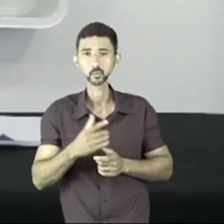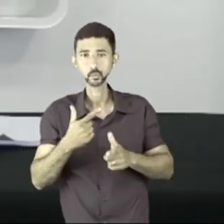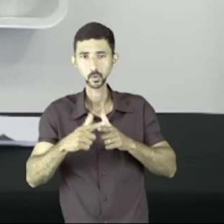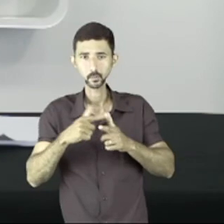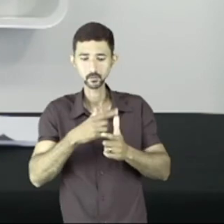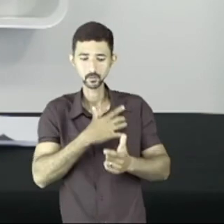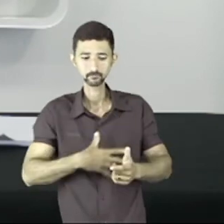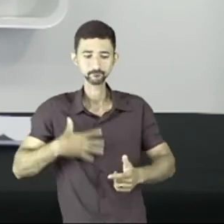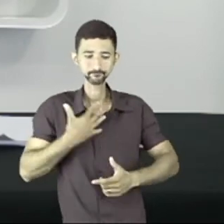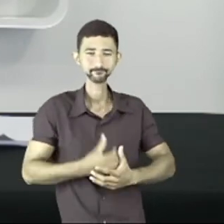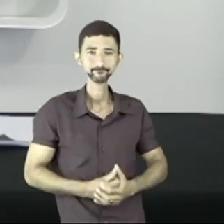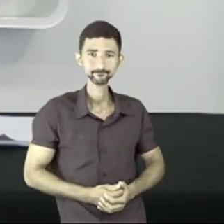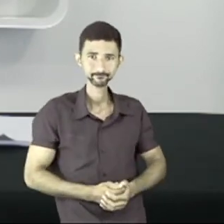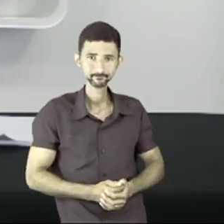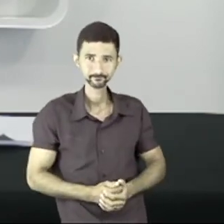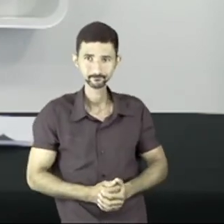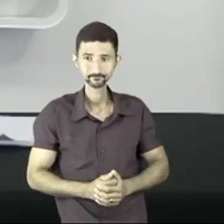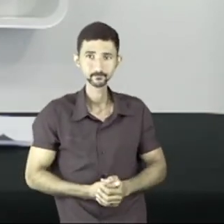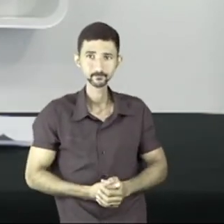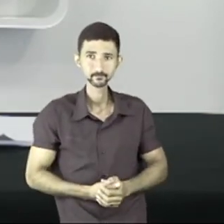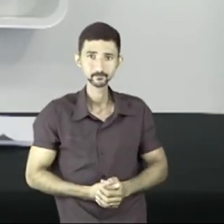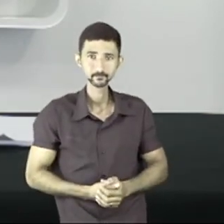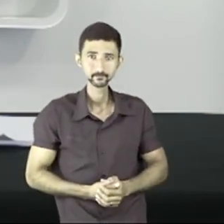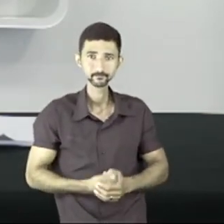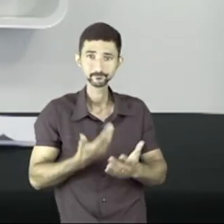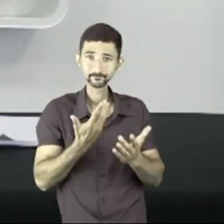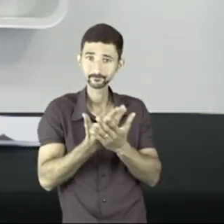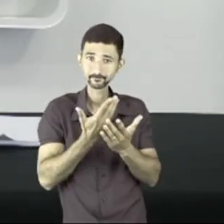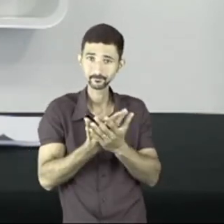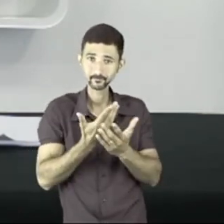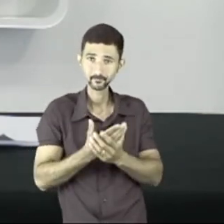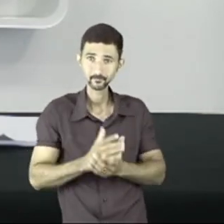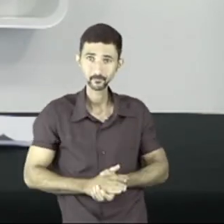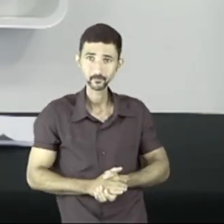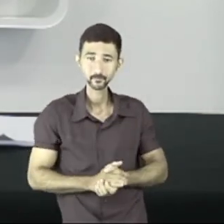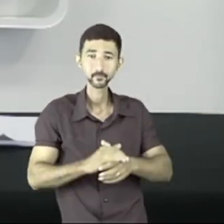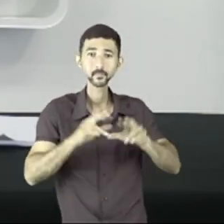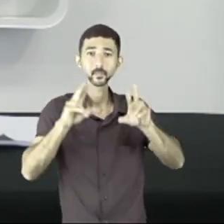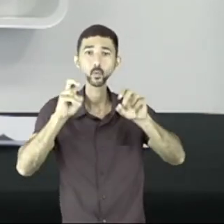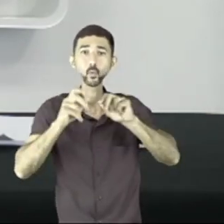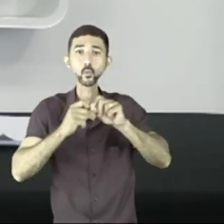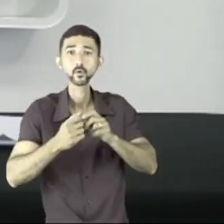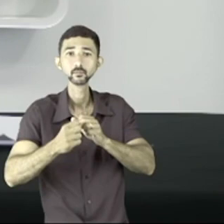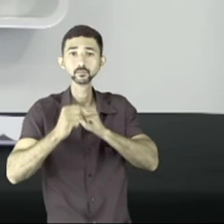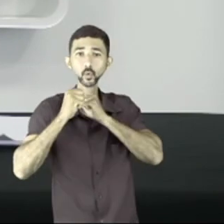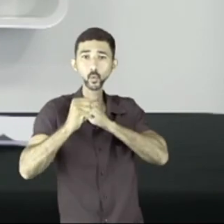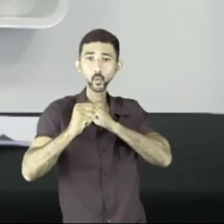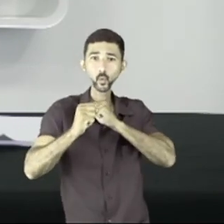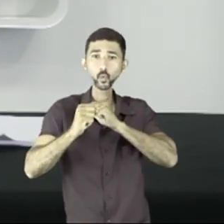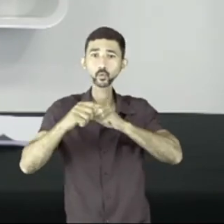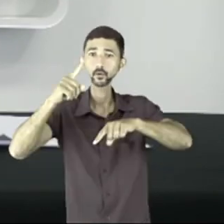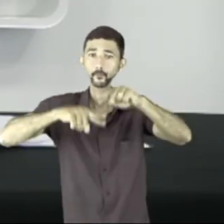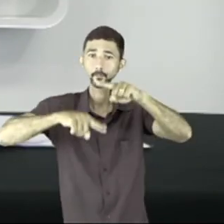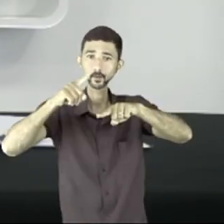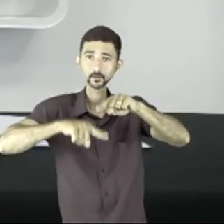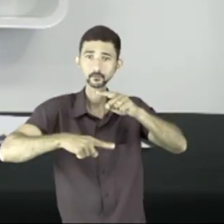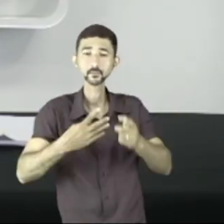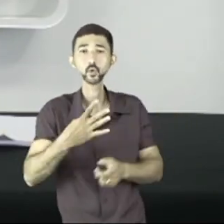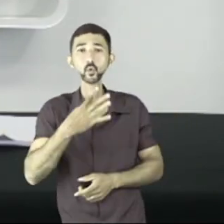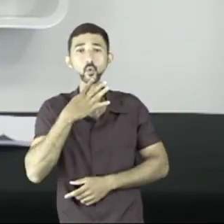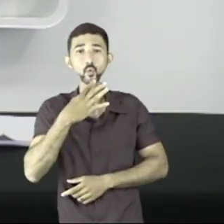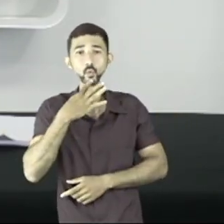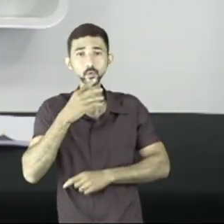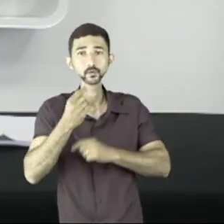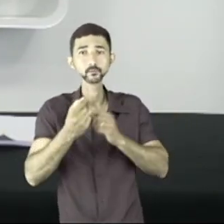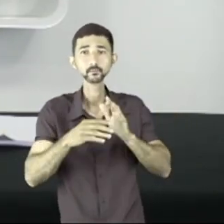sua casa, certo? Então, essa foi a nossa aula sobre lutas com implemento. Conhecemos